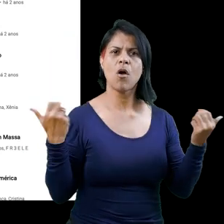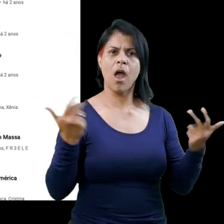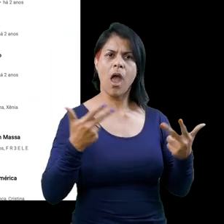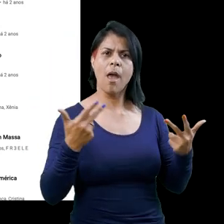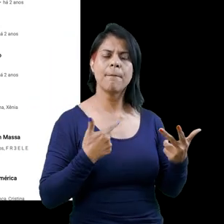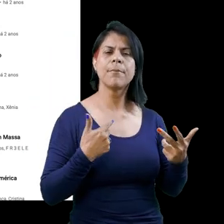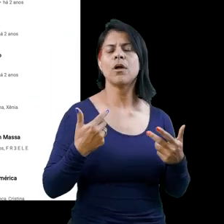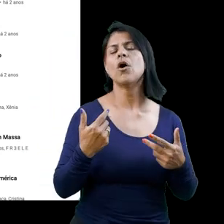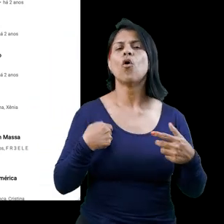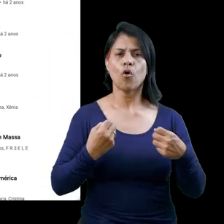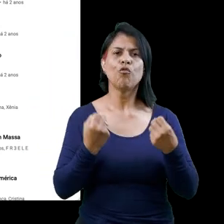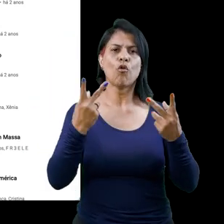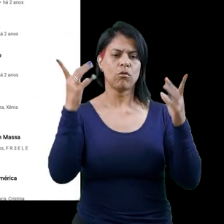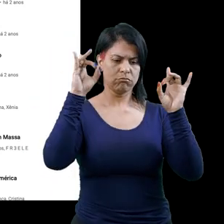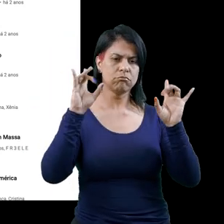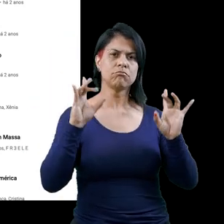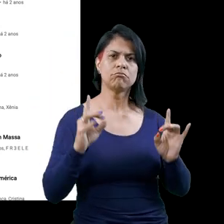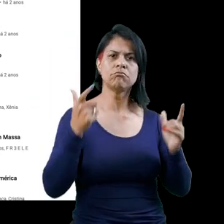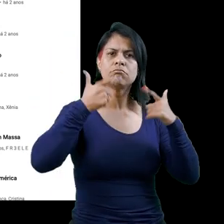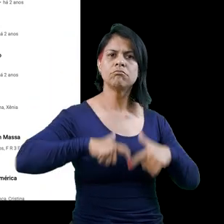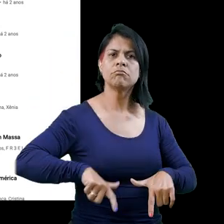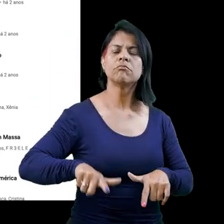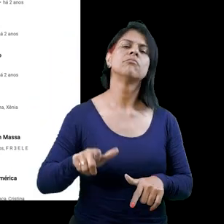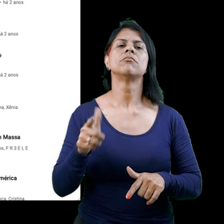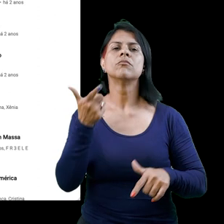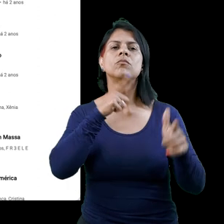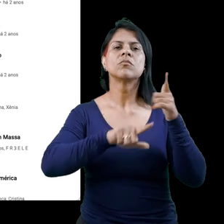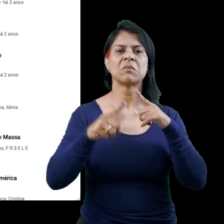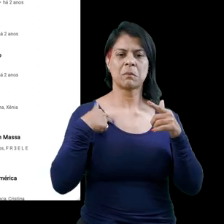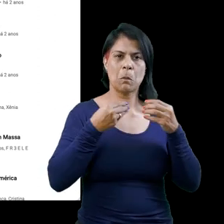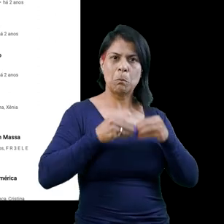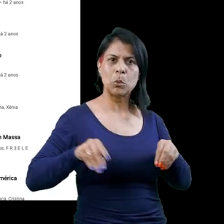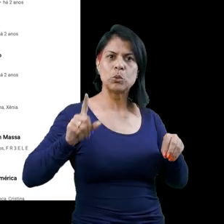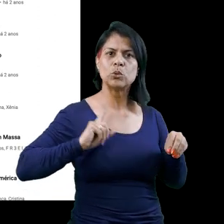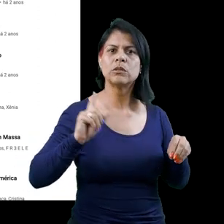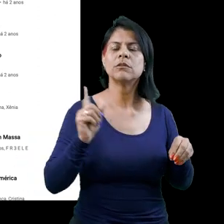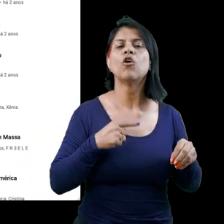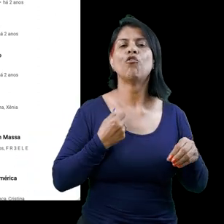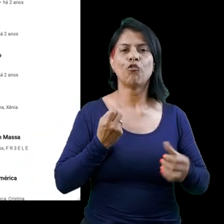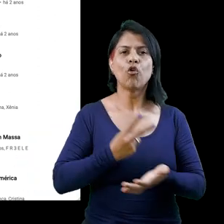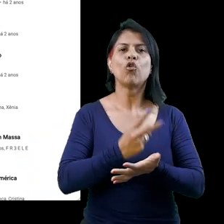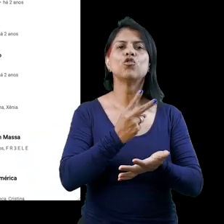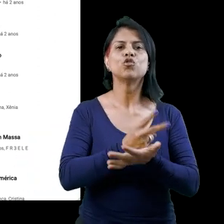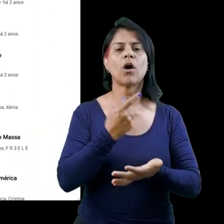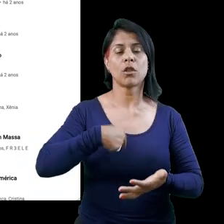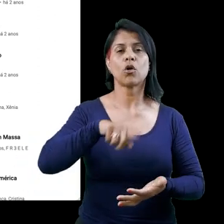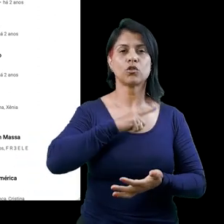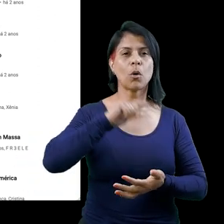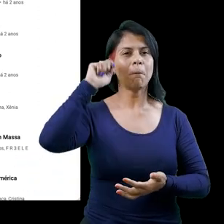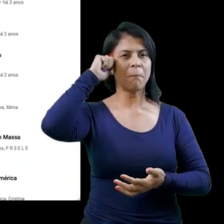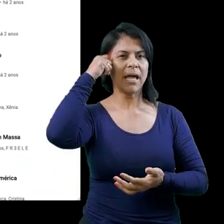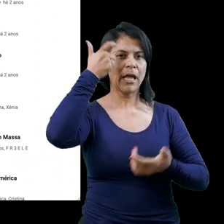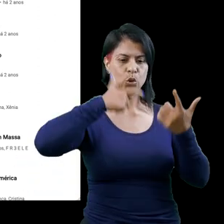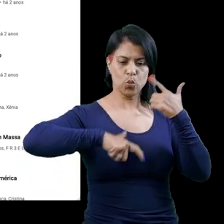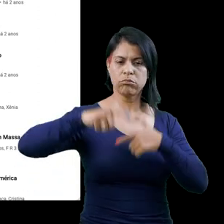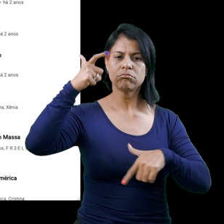na realidade da expressão. Eu estou ciente desde que me vejo, gente, que a produção é sempre de um padrão.